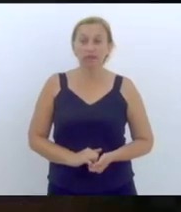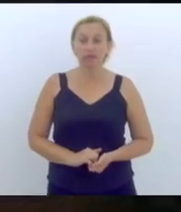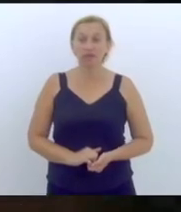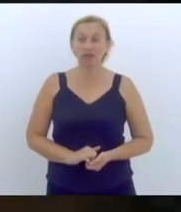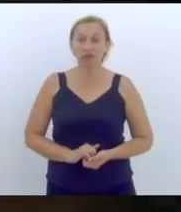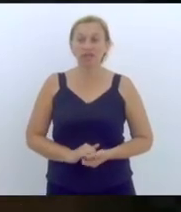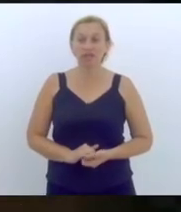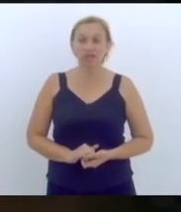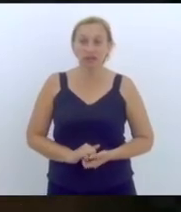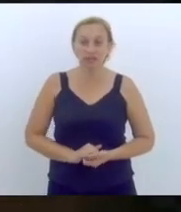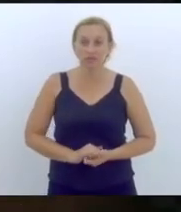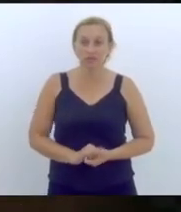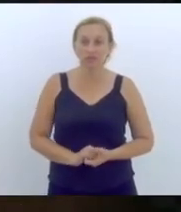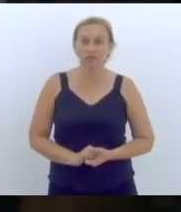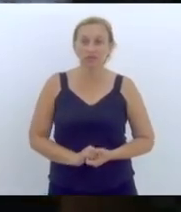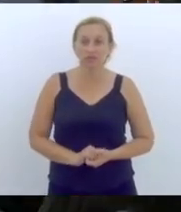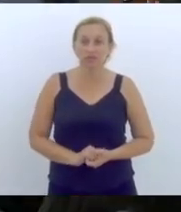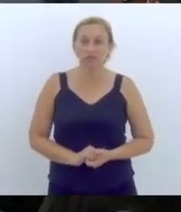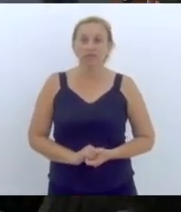Parecer favorável, presidenta.